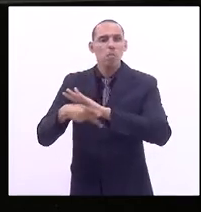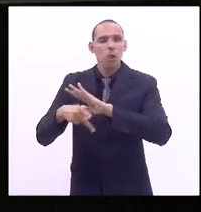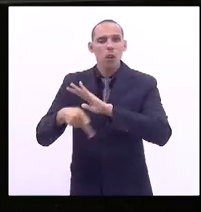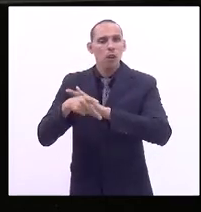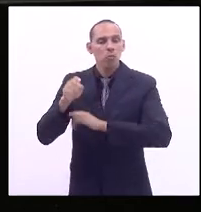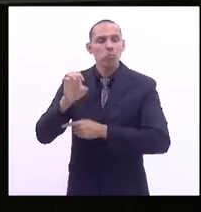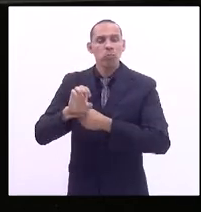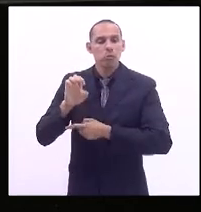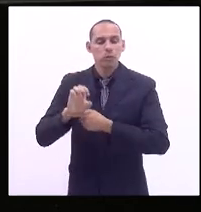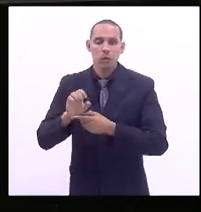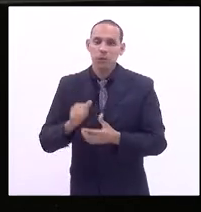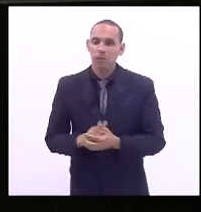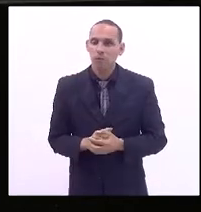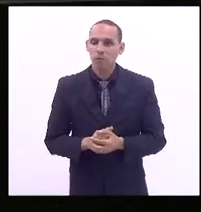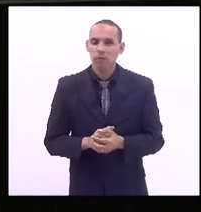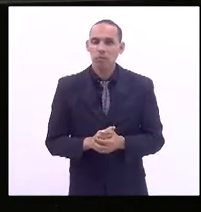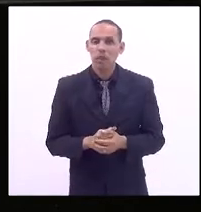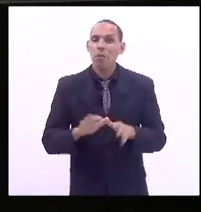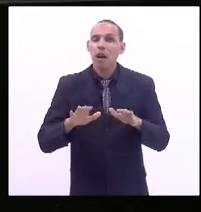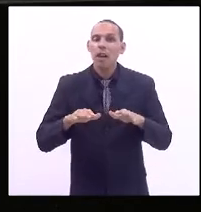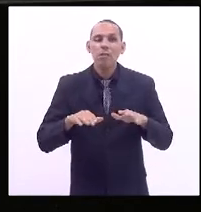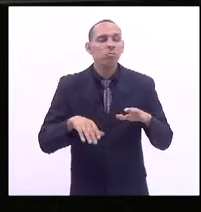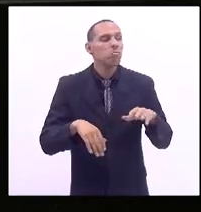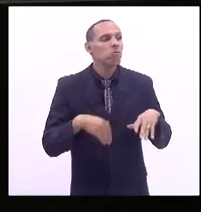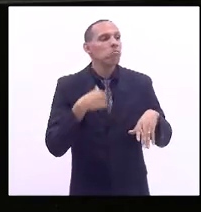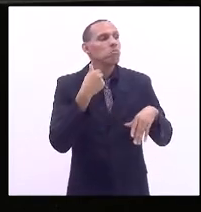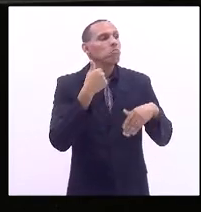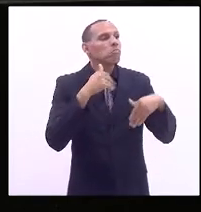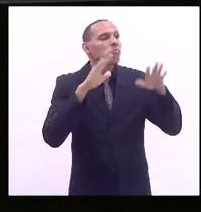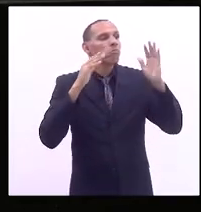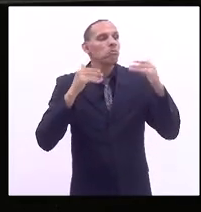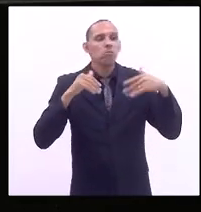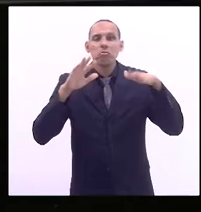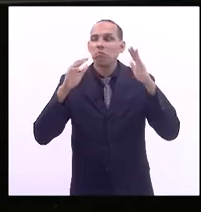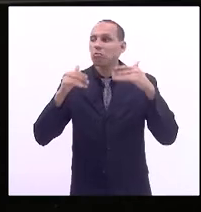ao estado e que está por aí